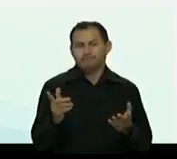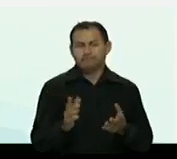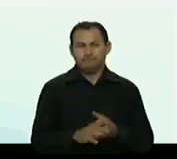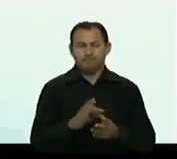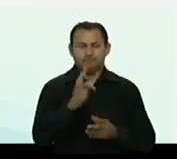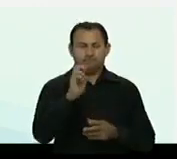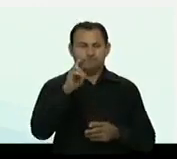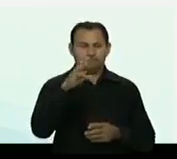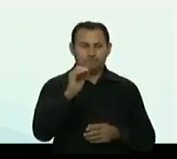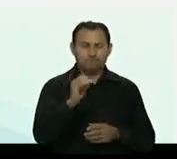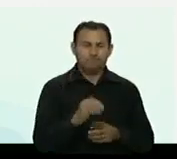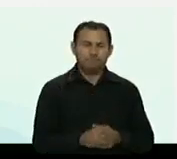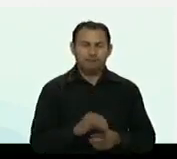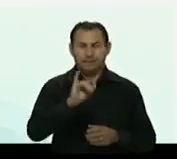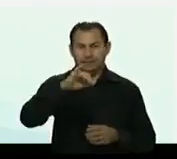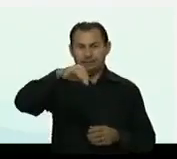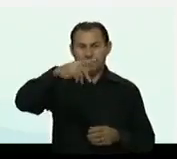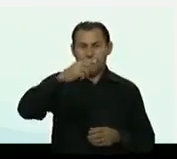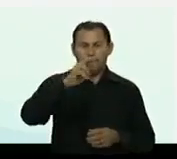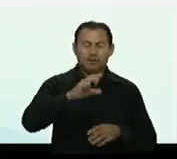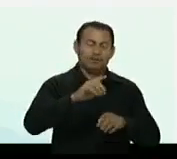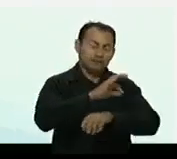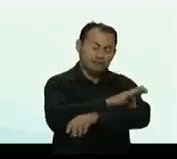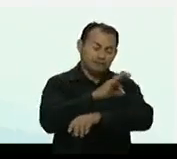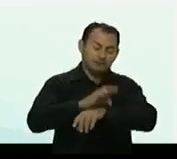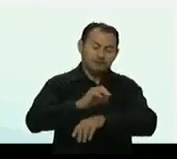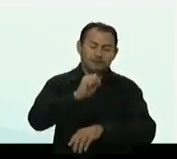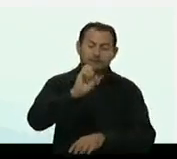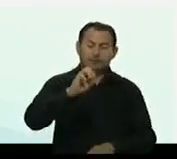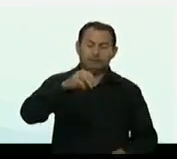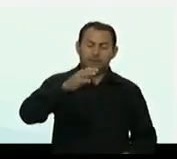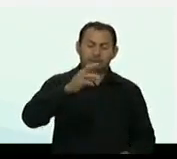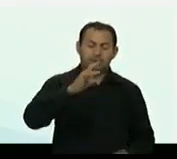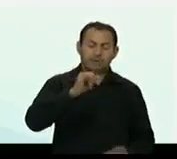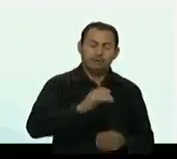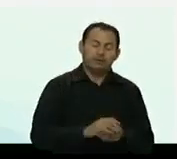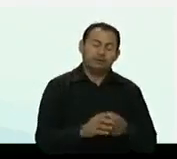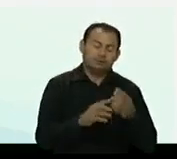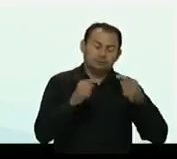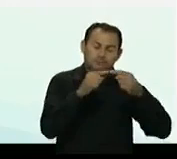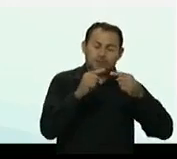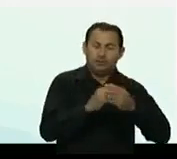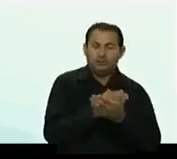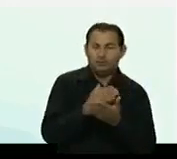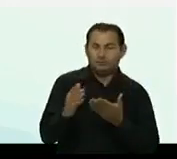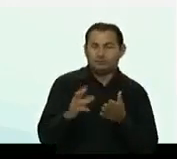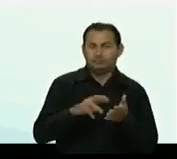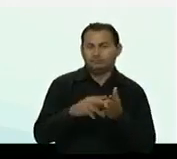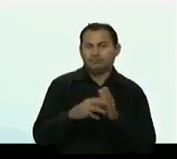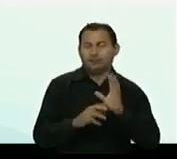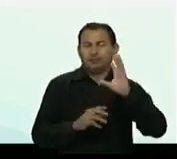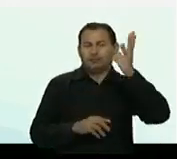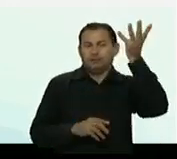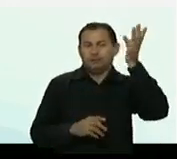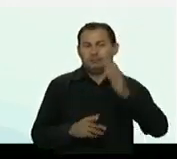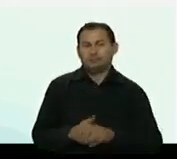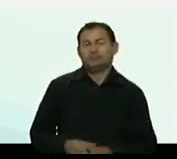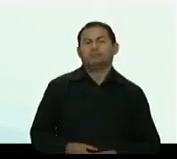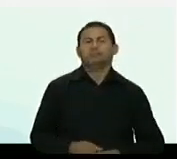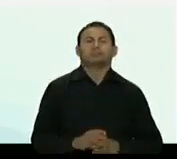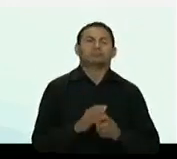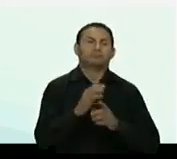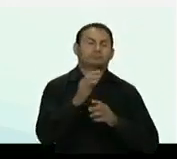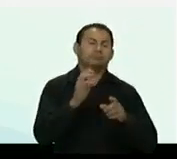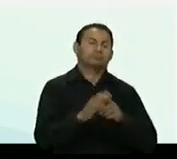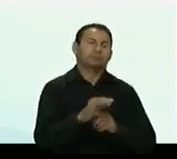uma função ímpar porque a simetria está relacionada ao ponto da origem. Então, isso que está acontecendo na situação, por isso que ela é uma